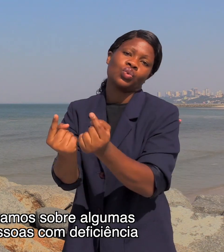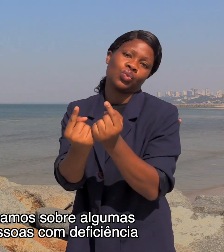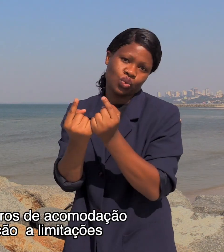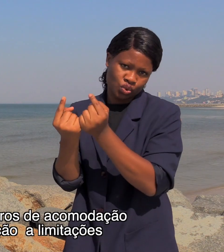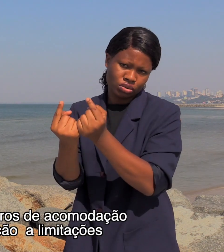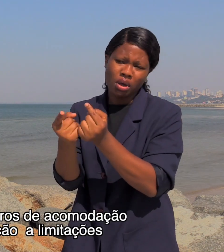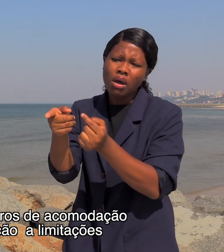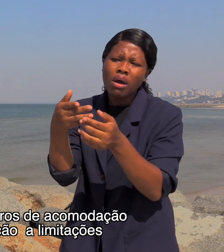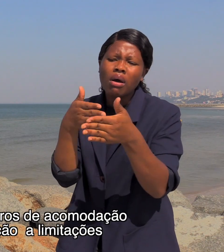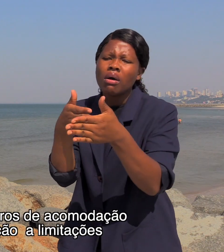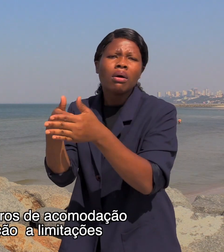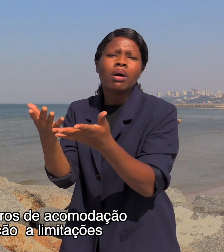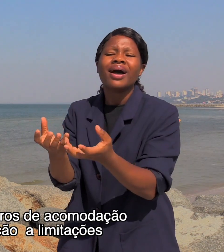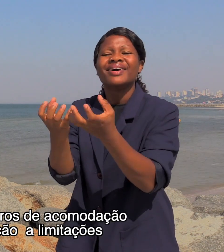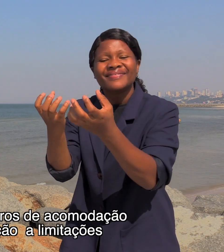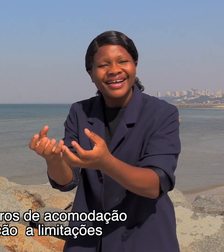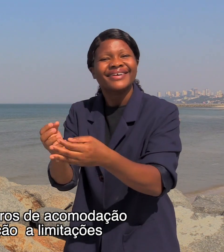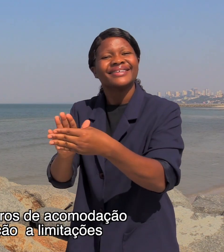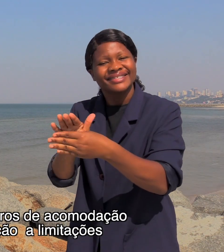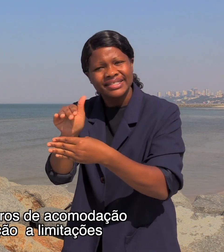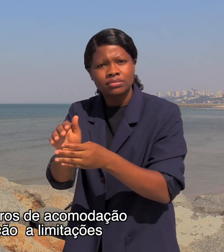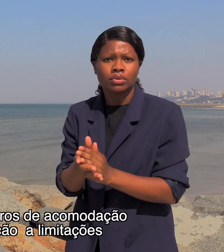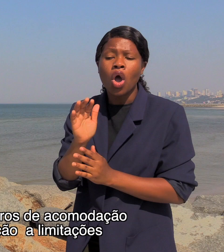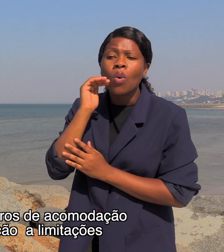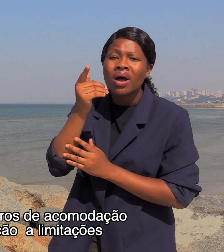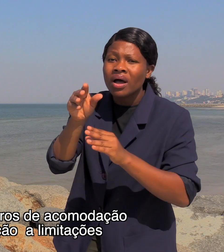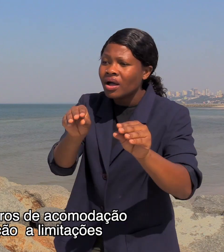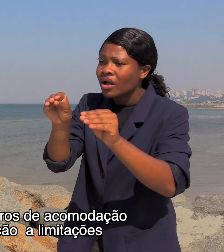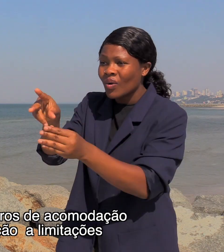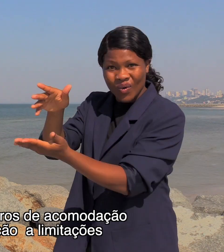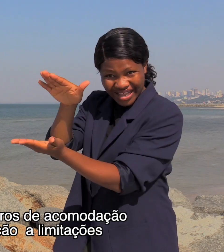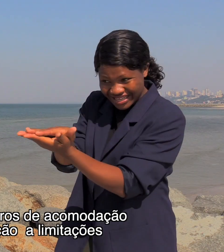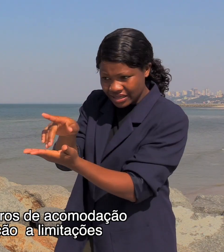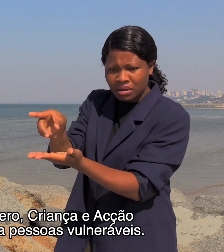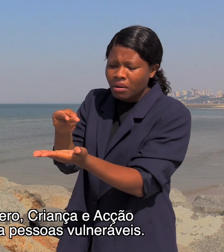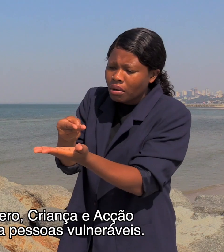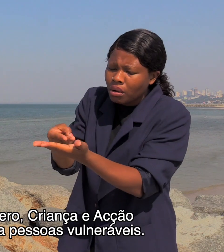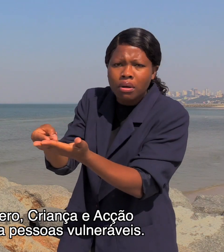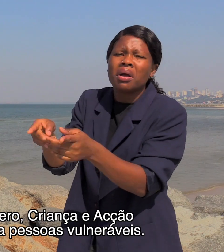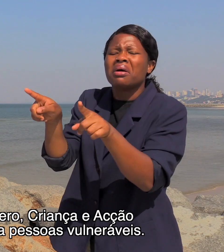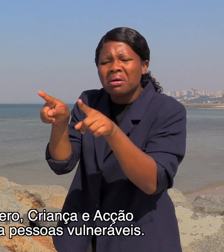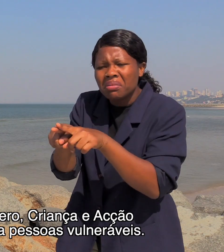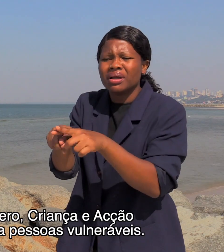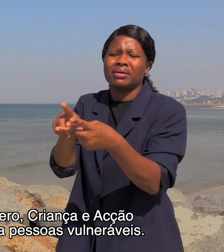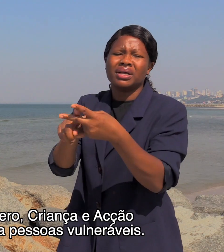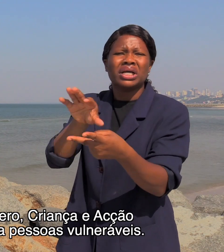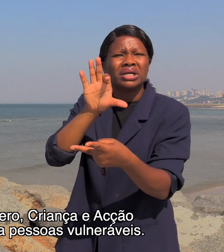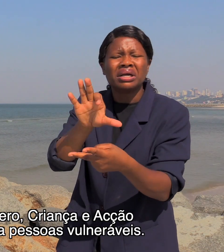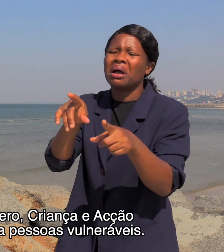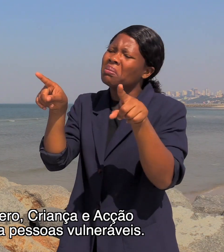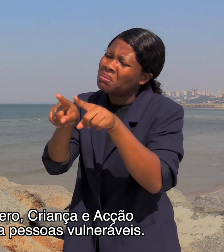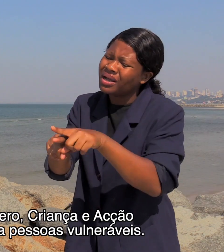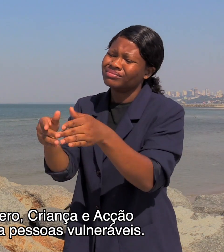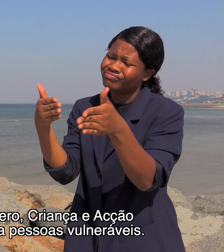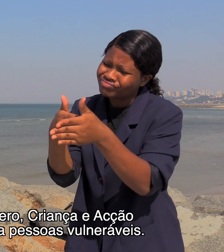com deficiência enfrentam nos centros de acomodação e fizemos menção a limitações do Ministério de Gênero, Criança